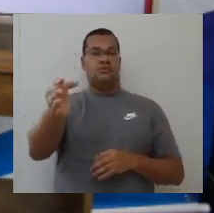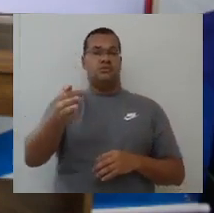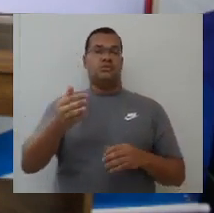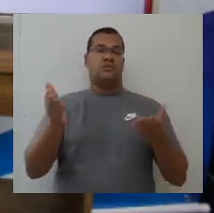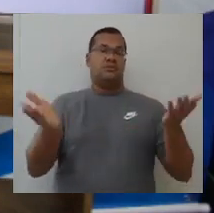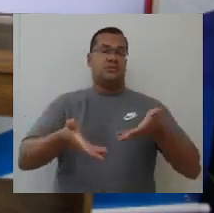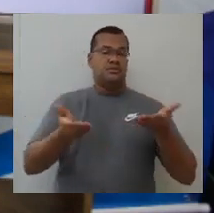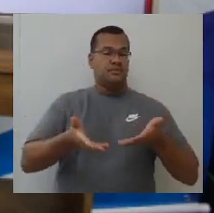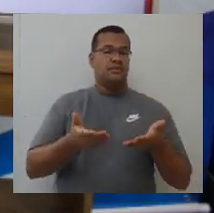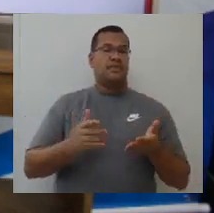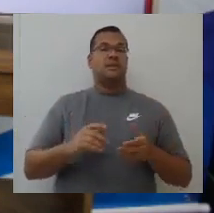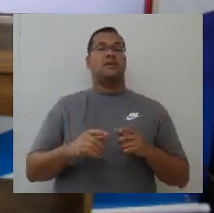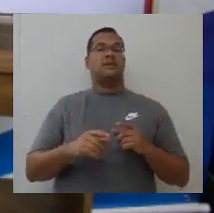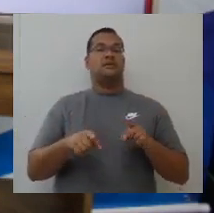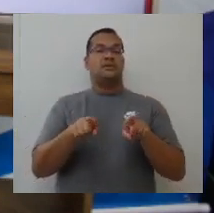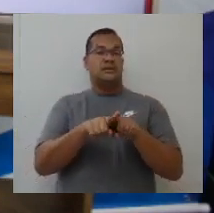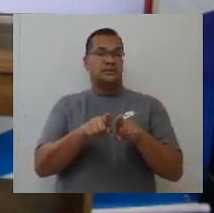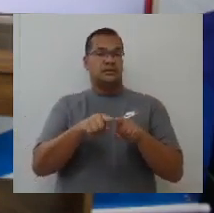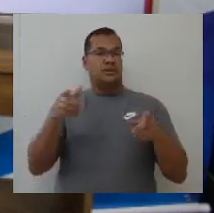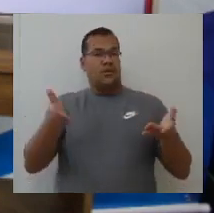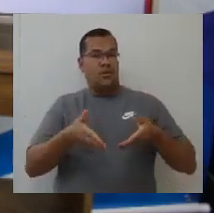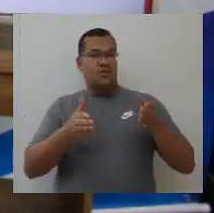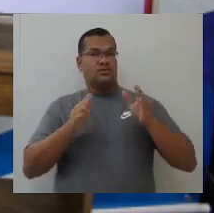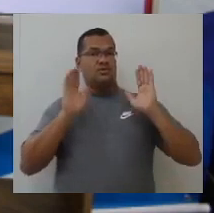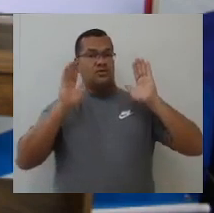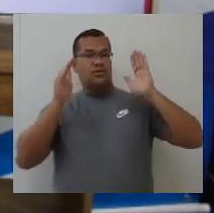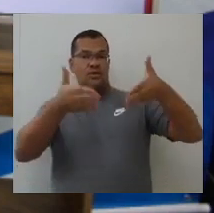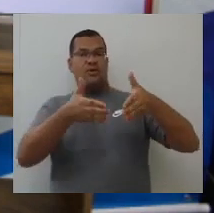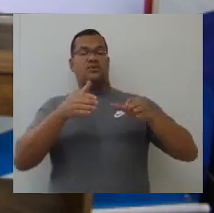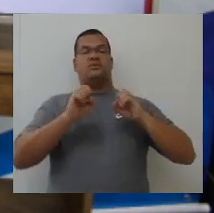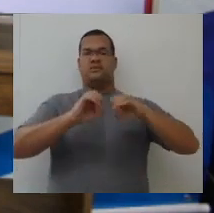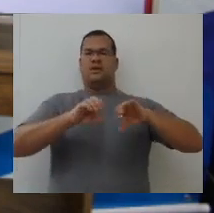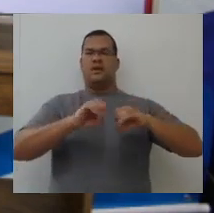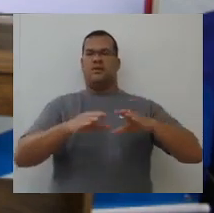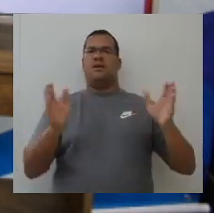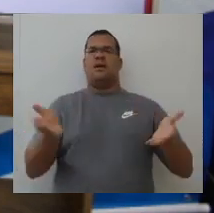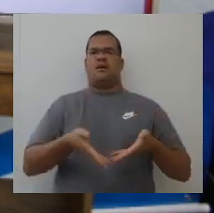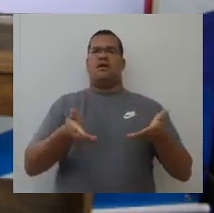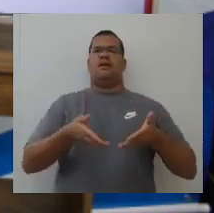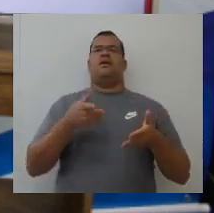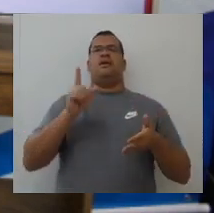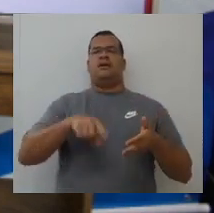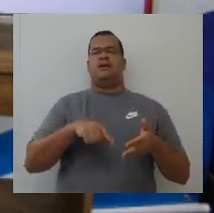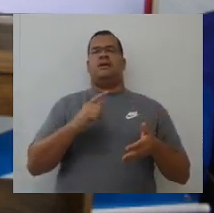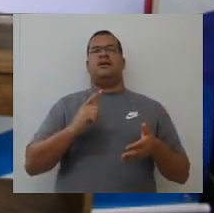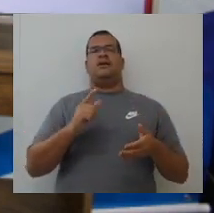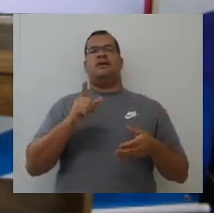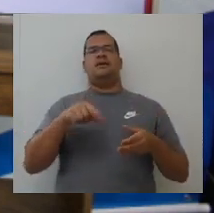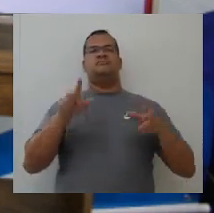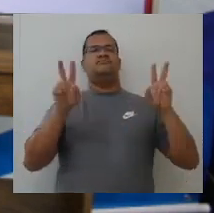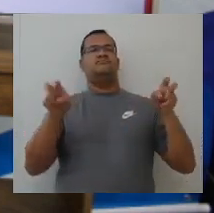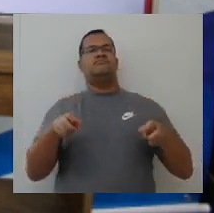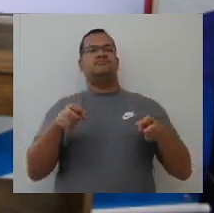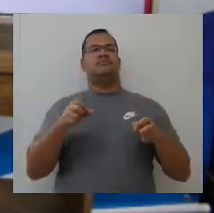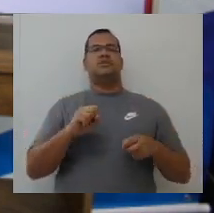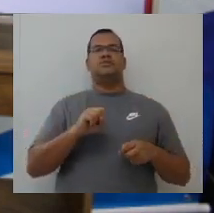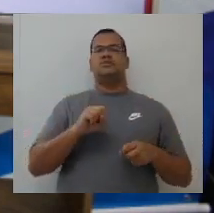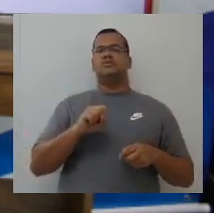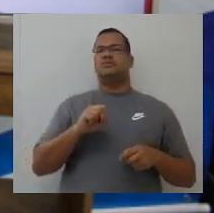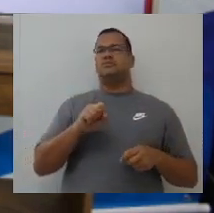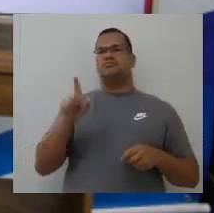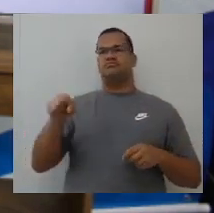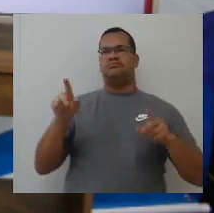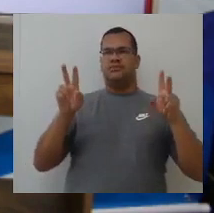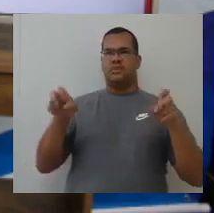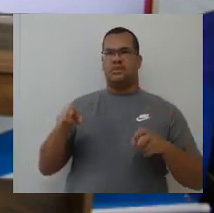presente, enfim. E aí nessa aula, nosso foco hoje, inicial, está justamente no Simple Present. Então deixa eu te responder